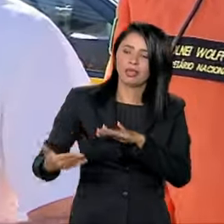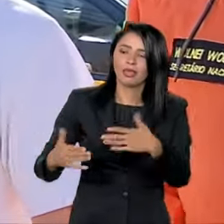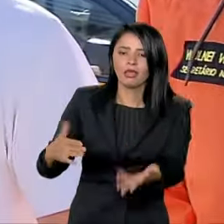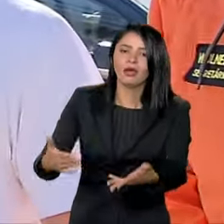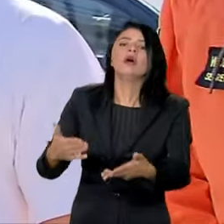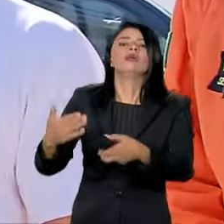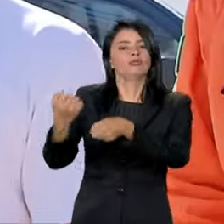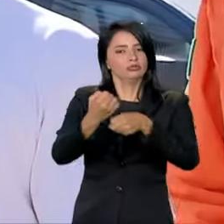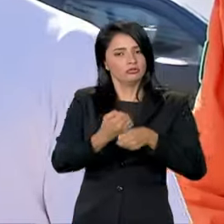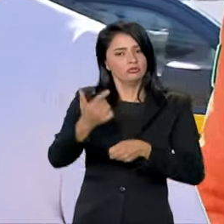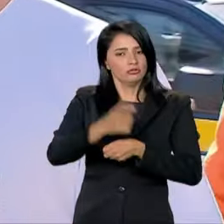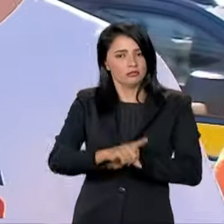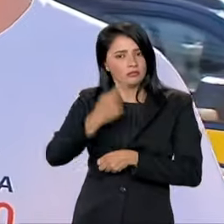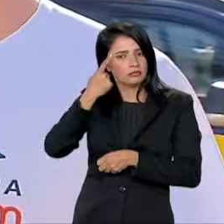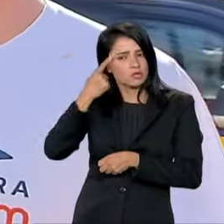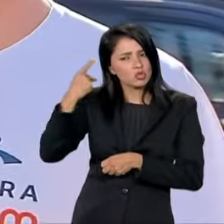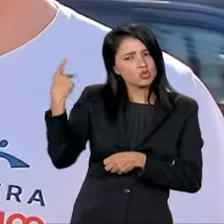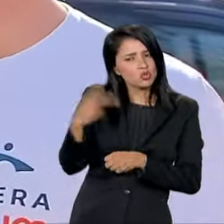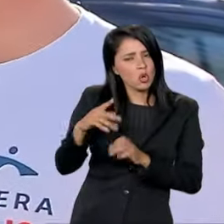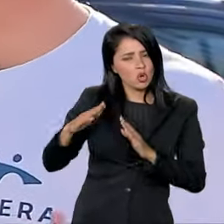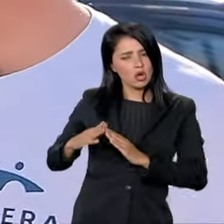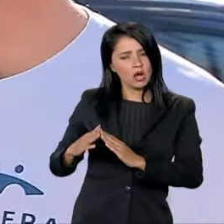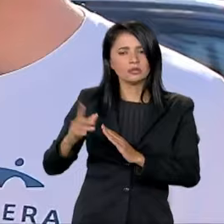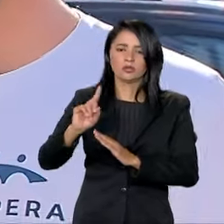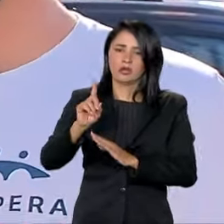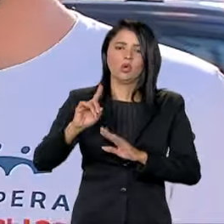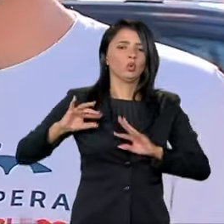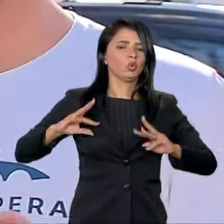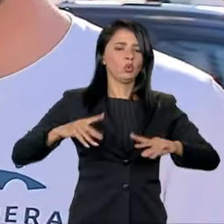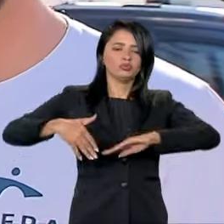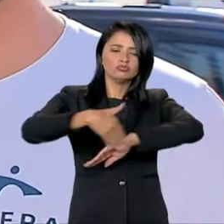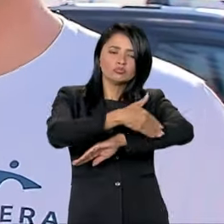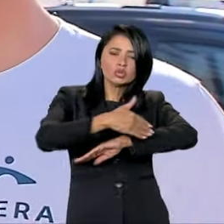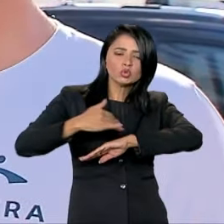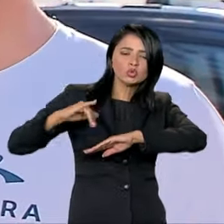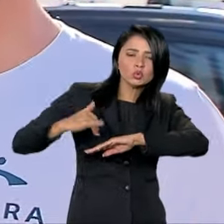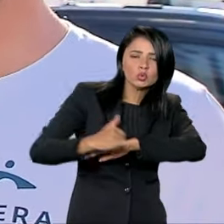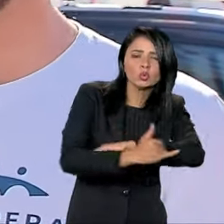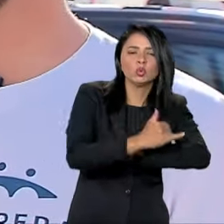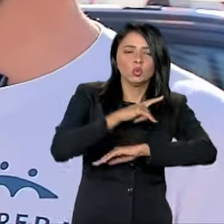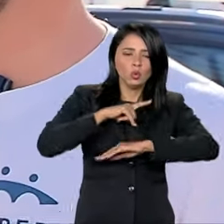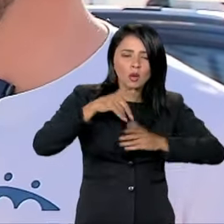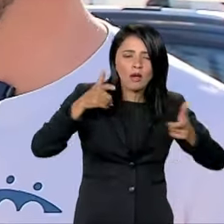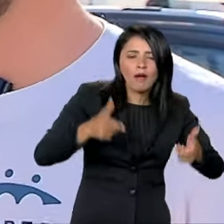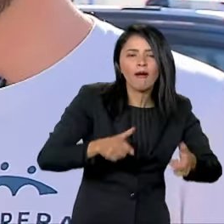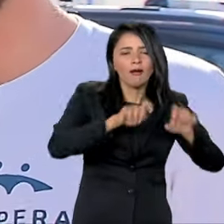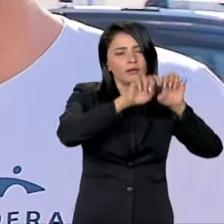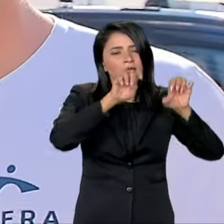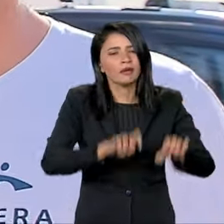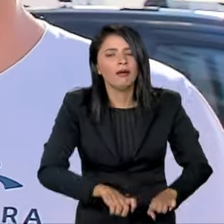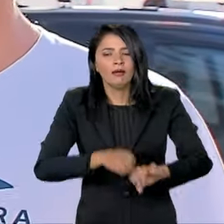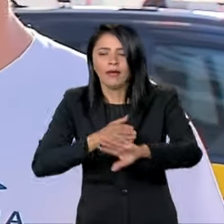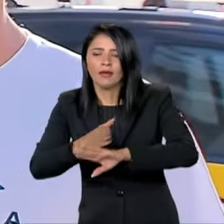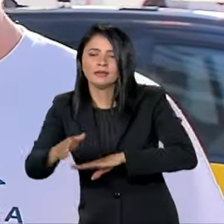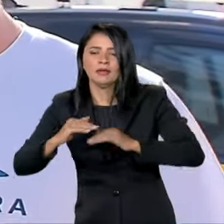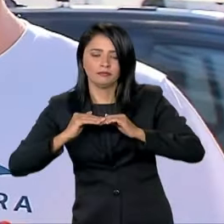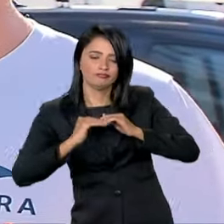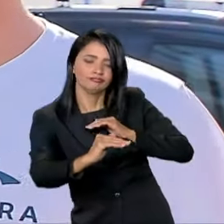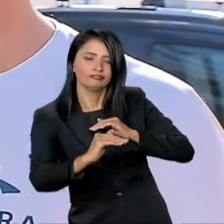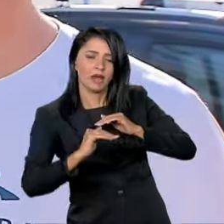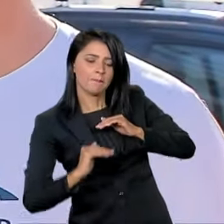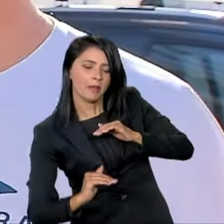não é só a casa que a gente tem que pensar, mas sim em todo esse contexto de infraestrutura e de vencimento de cada uma das etapas, de acesso, de terraplanagem, enfim,